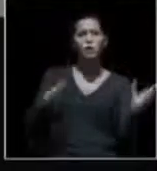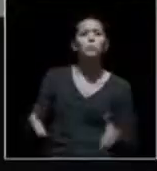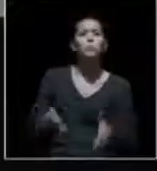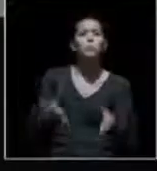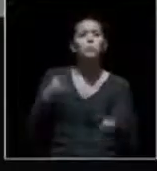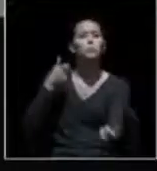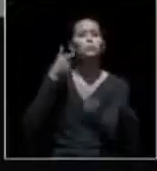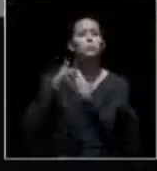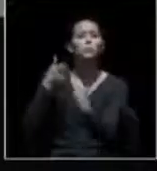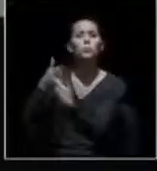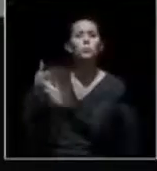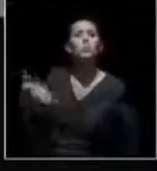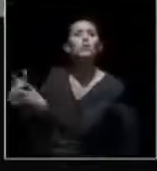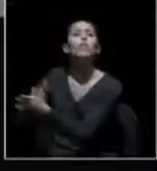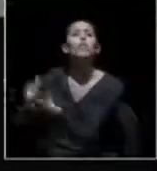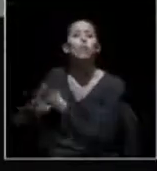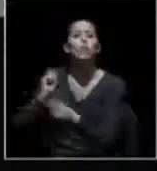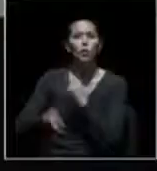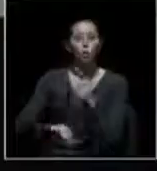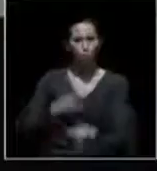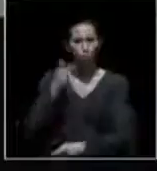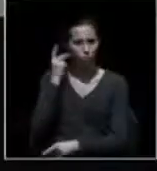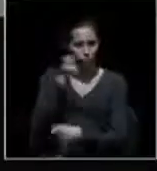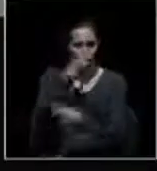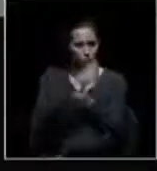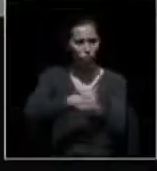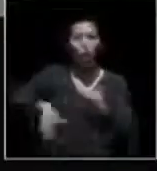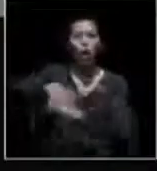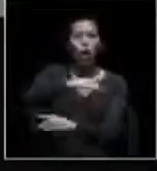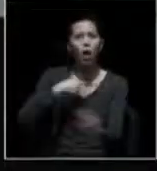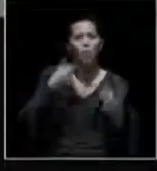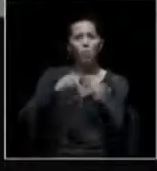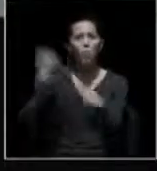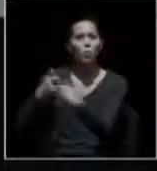aquilo que realmente faz diferença na vida das pessoas, e é